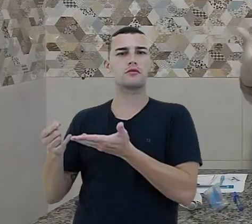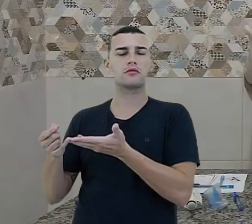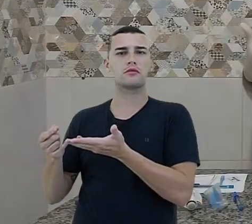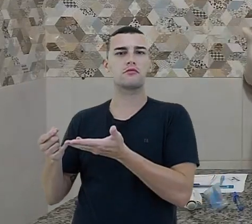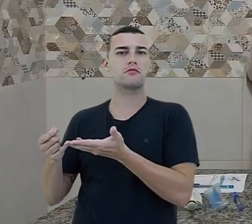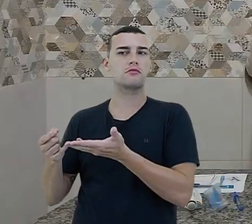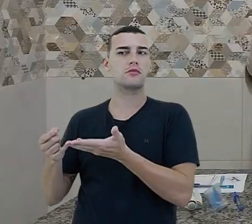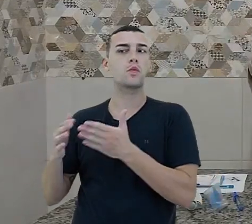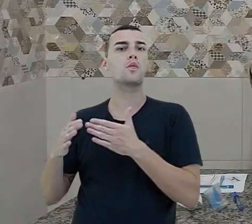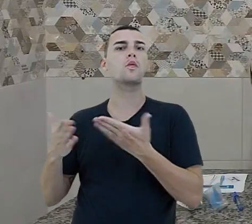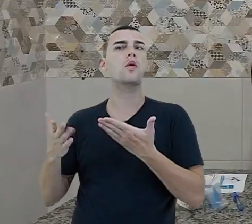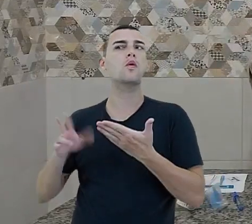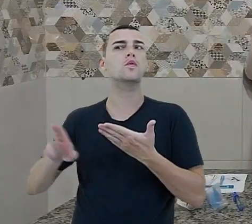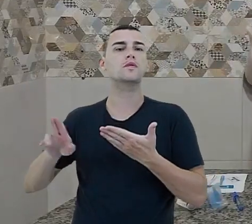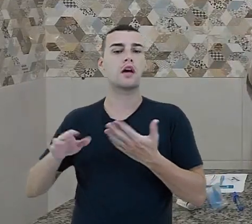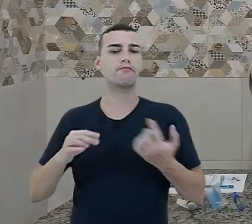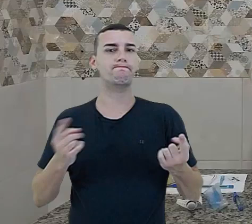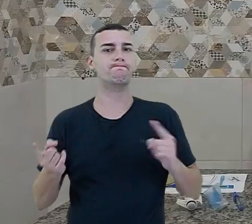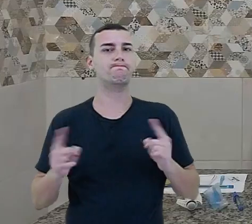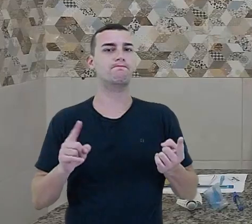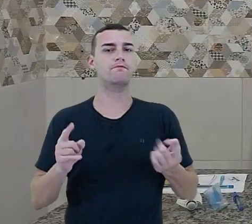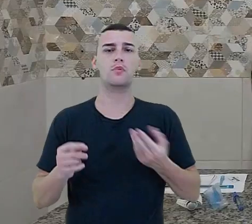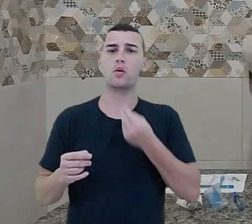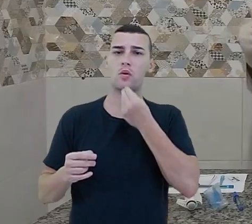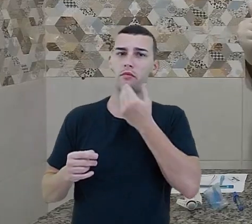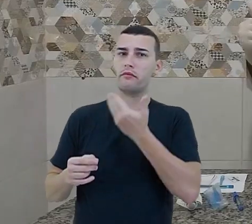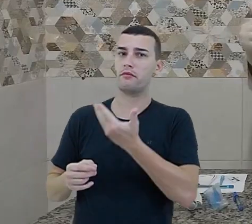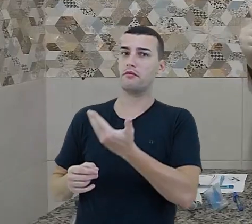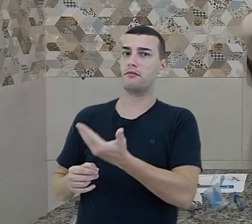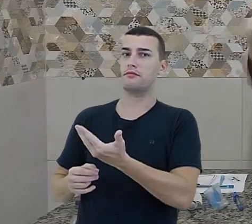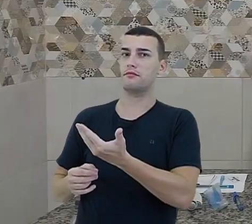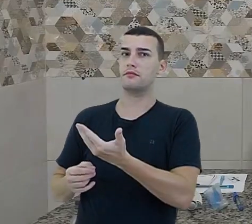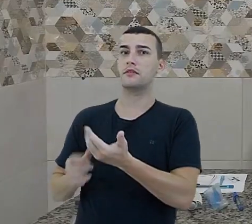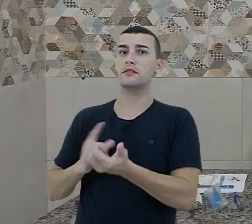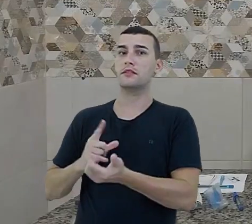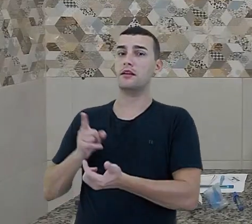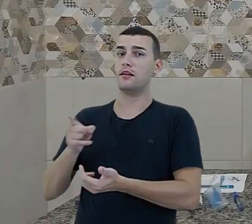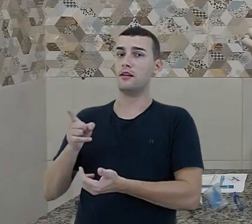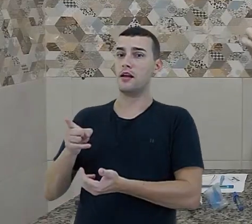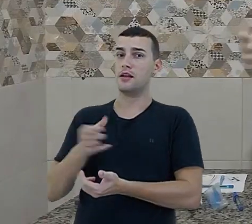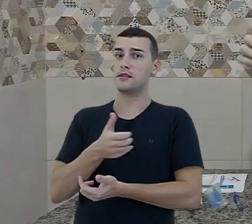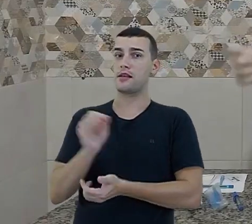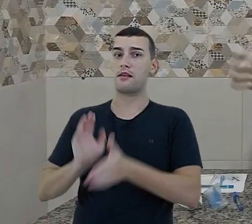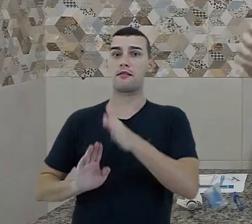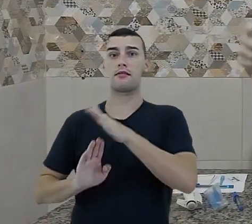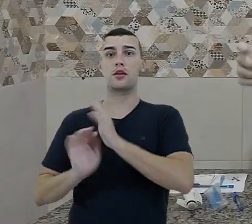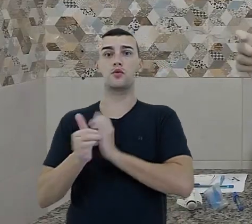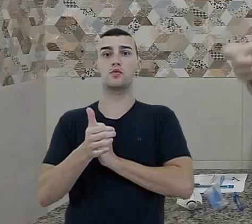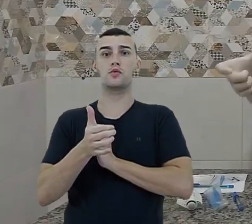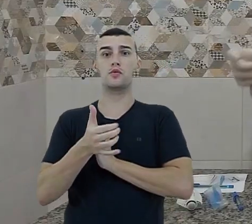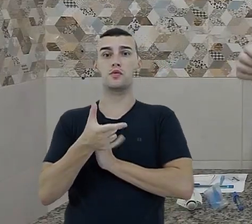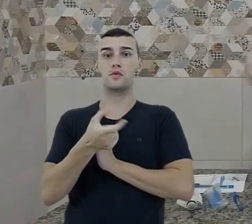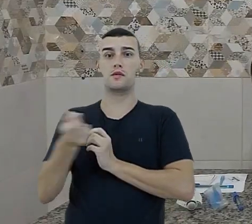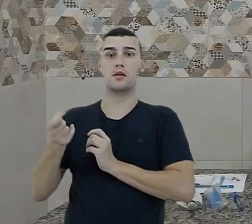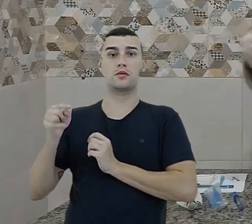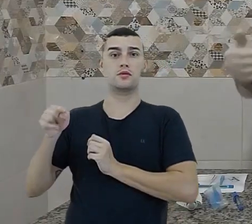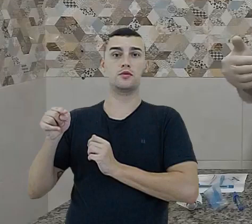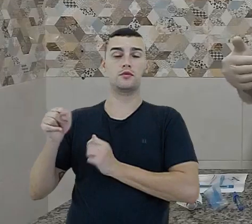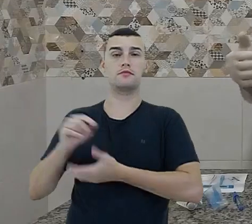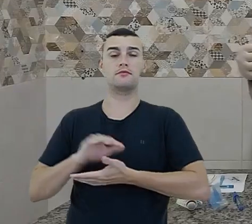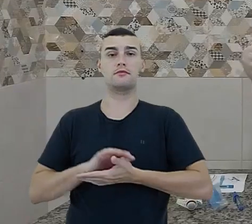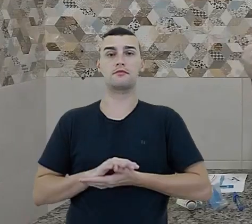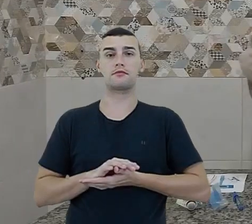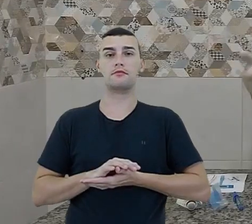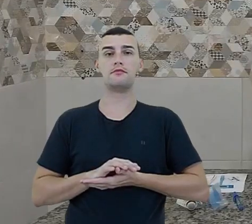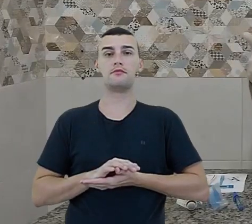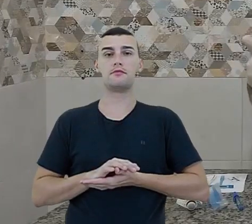evito erros grosseiros. Eu tenho uma graduação mais refinada nessa faixa de 100 a 200 ou de 50